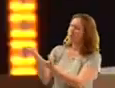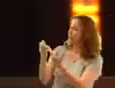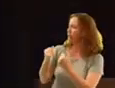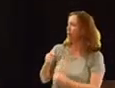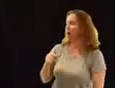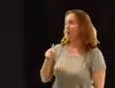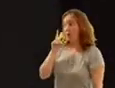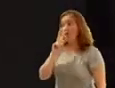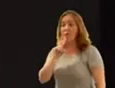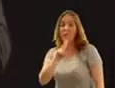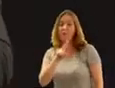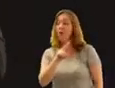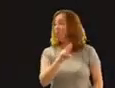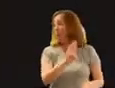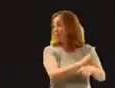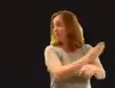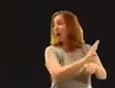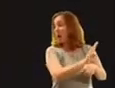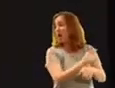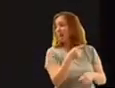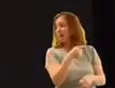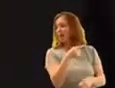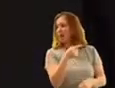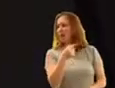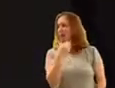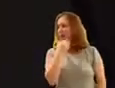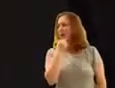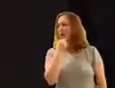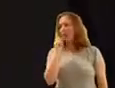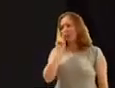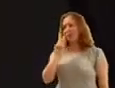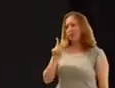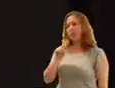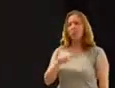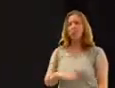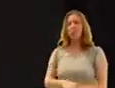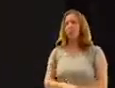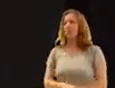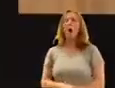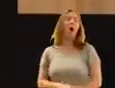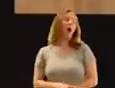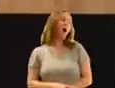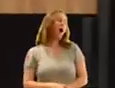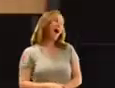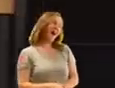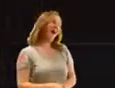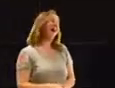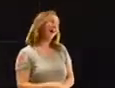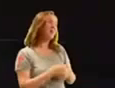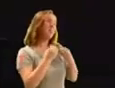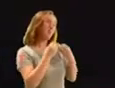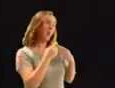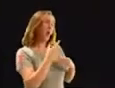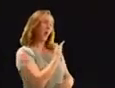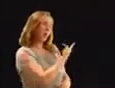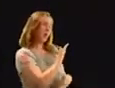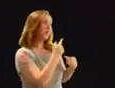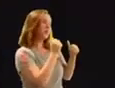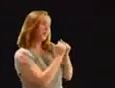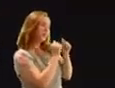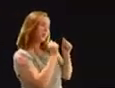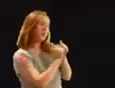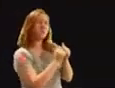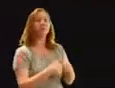que ficou lá o Barnabé? Ah, Safira, tamo junto, aliança ruim.